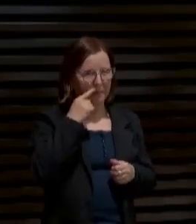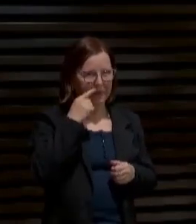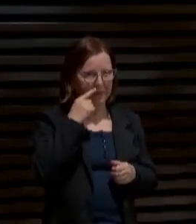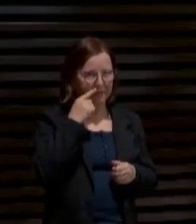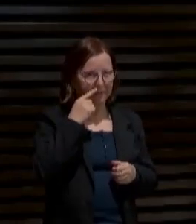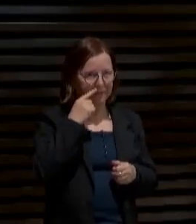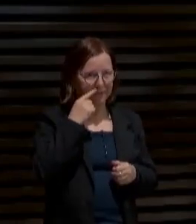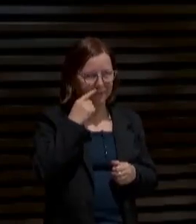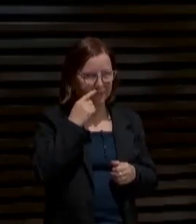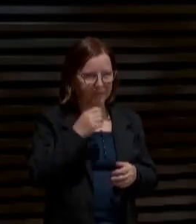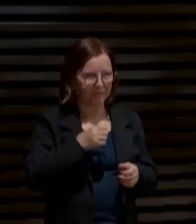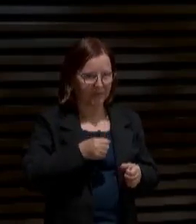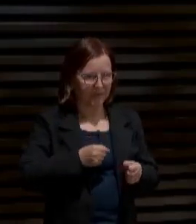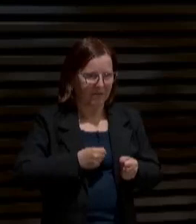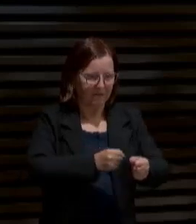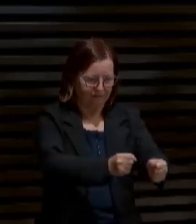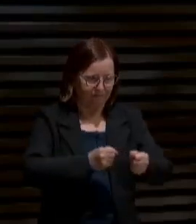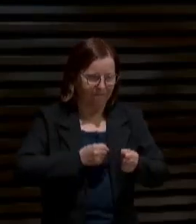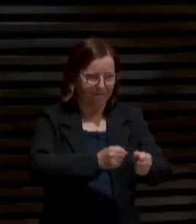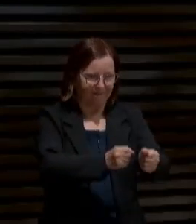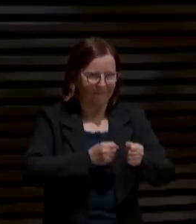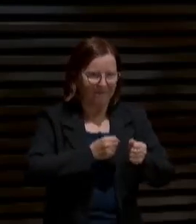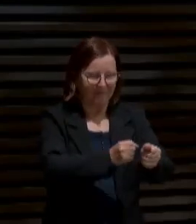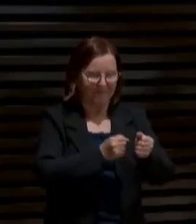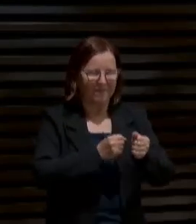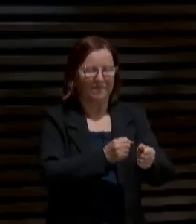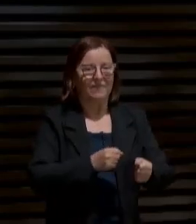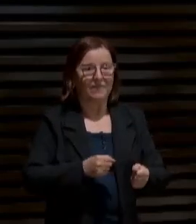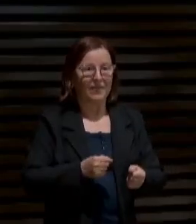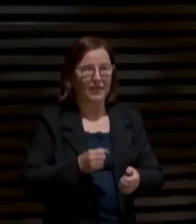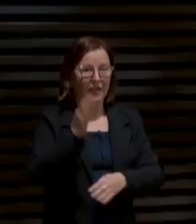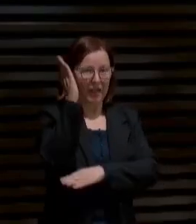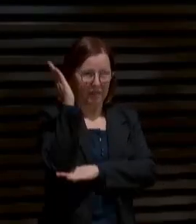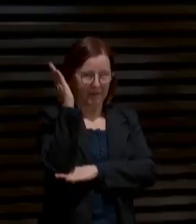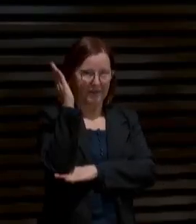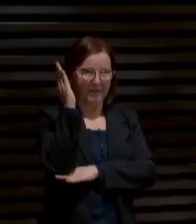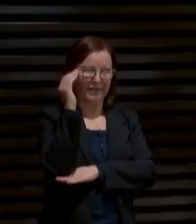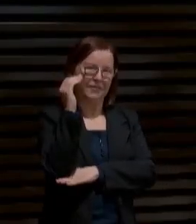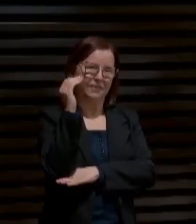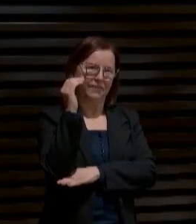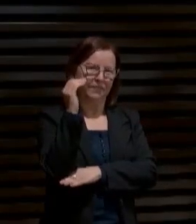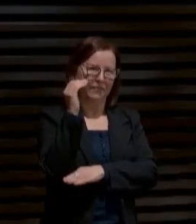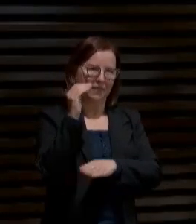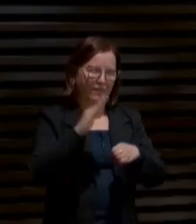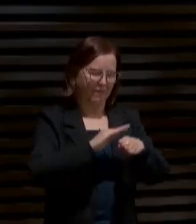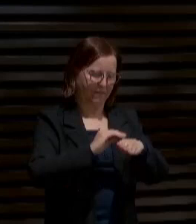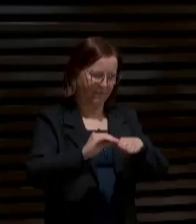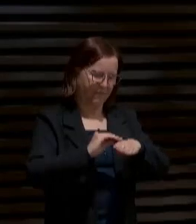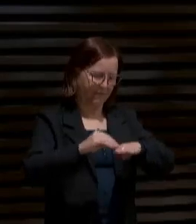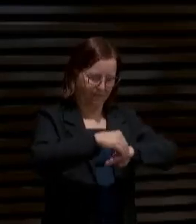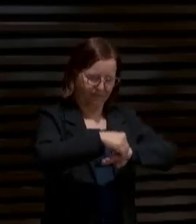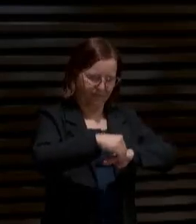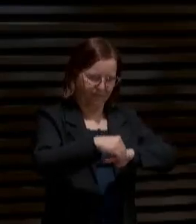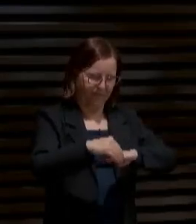juntar talvez alguns nem sabe o que que é esse termo né mas a madeira sem encosta uma na outra fica na festa você tinha uma mata